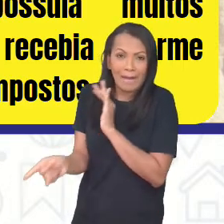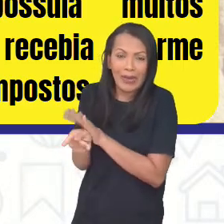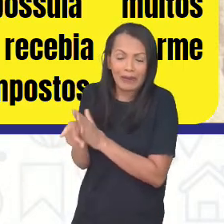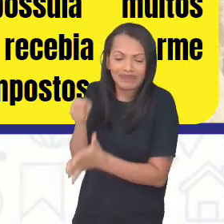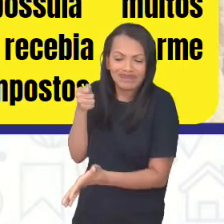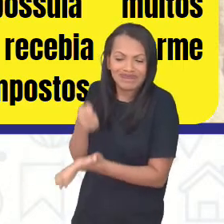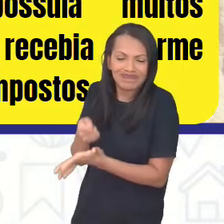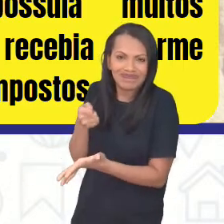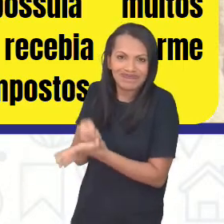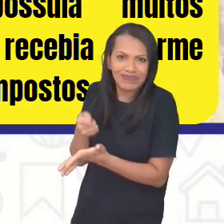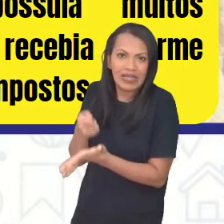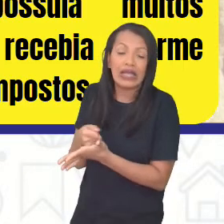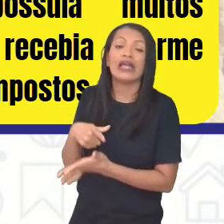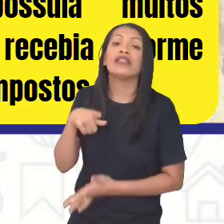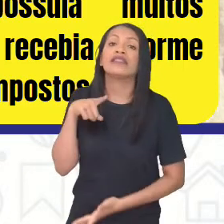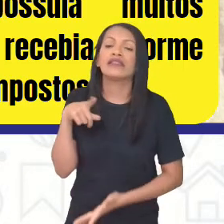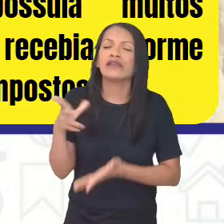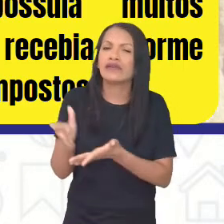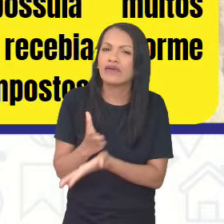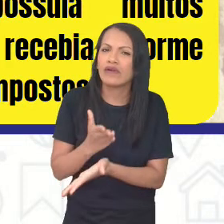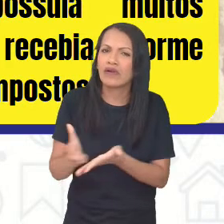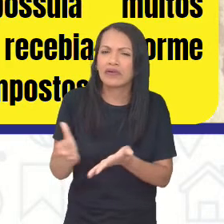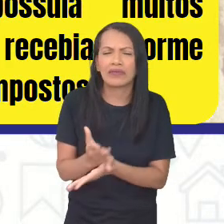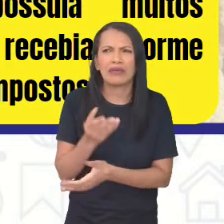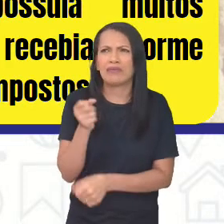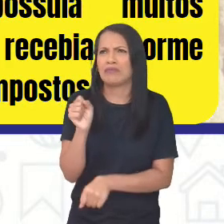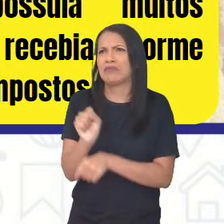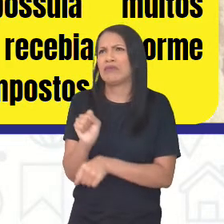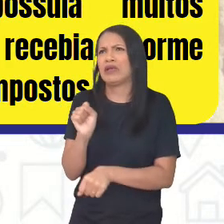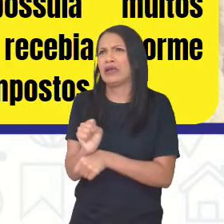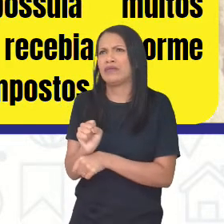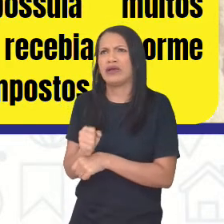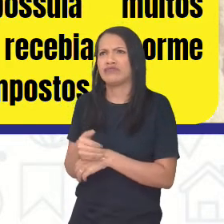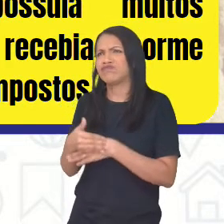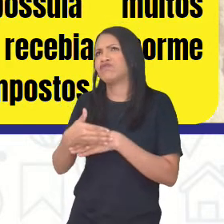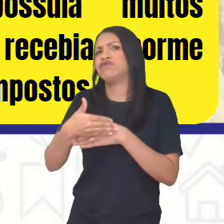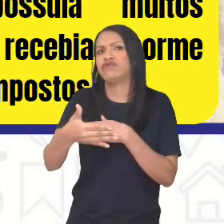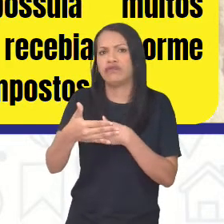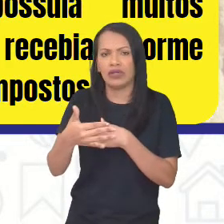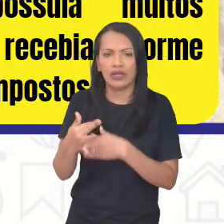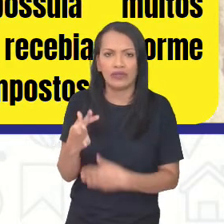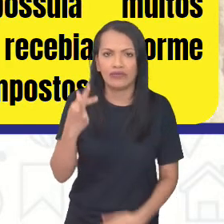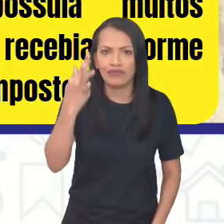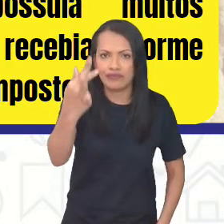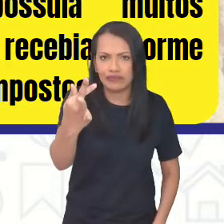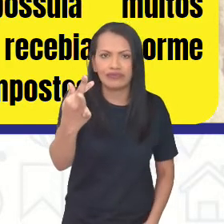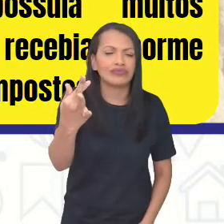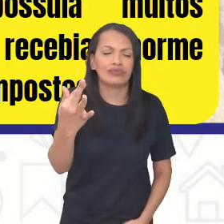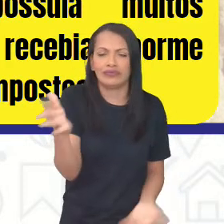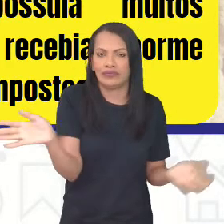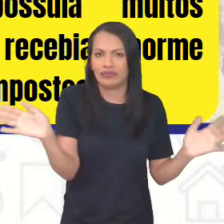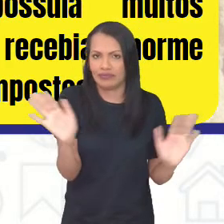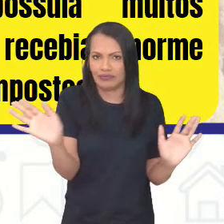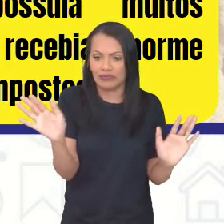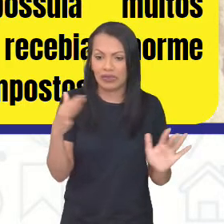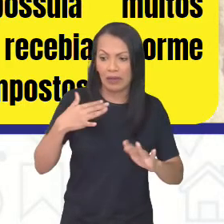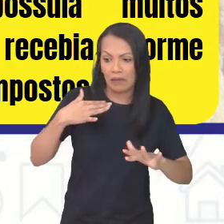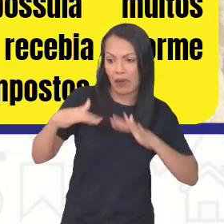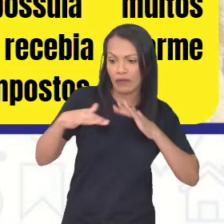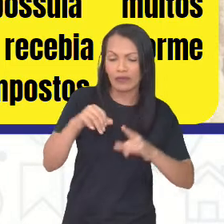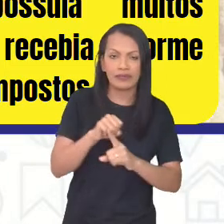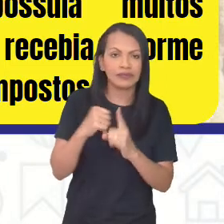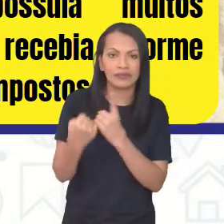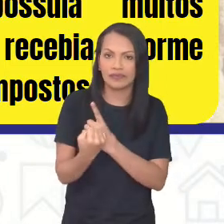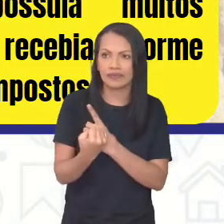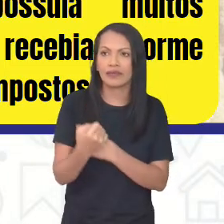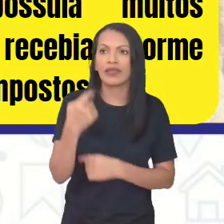então havia pouca ou quase nenhuma perspectiva de ascensão ou de mobilidade social. Então veja,